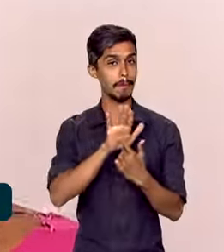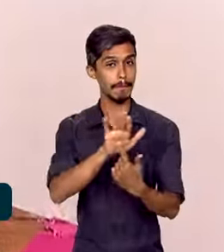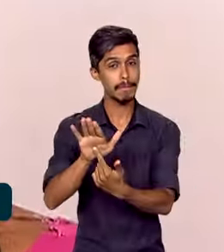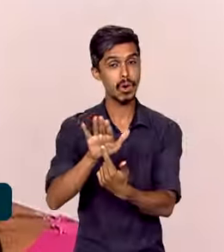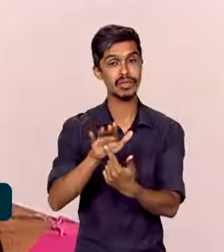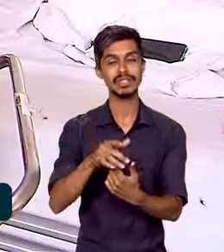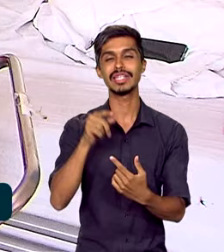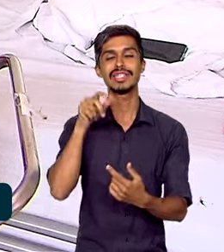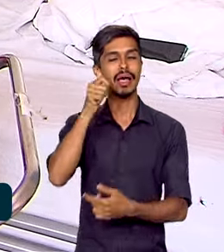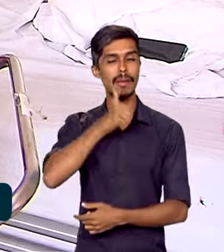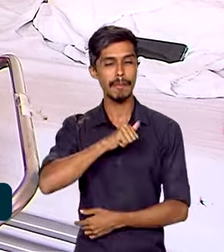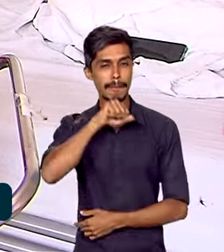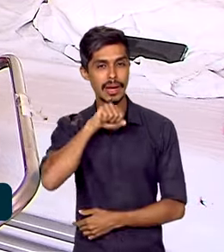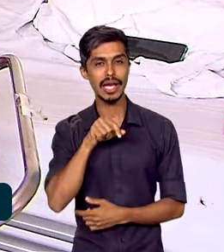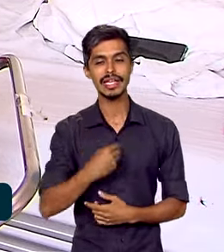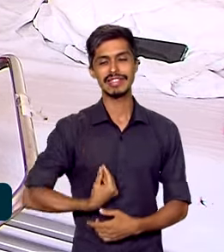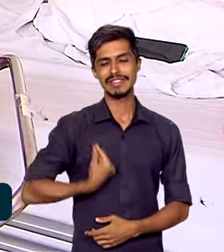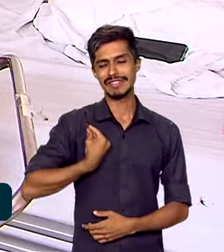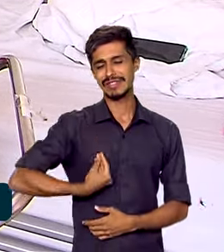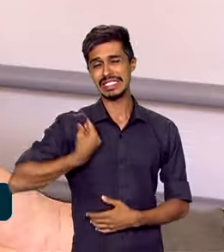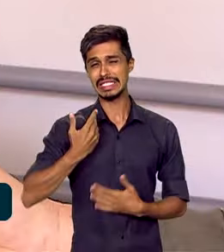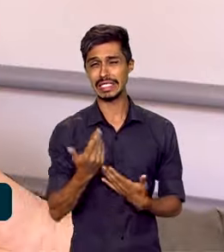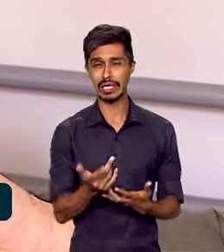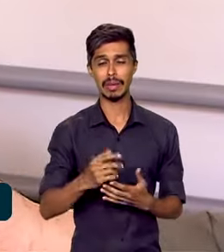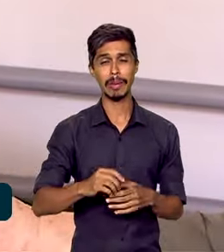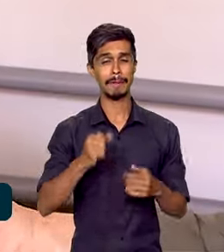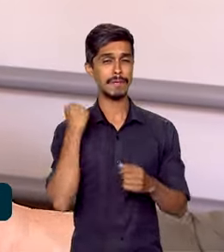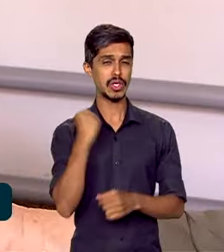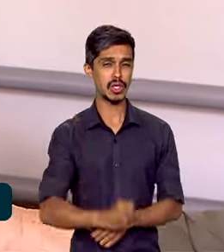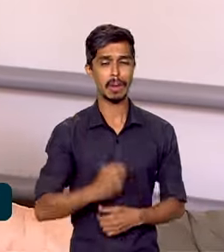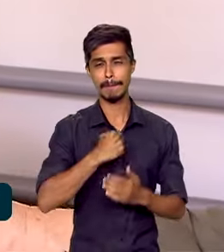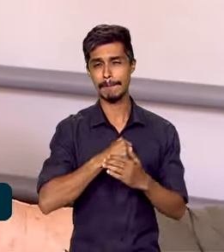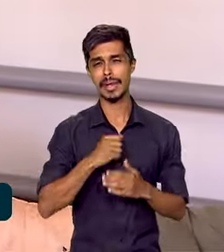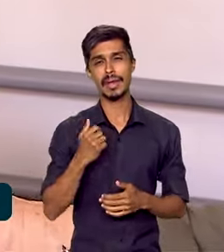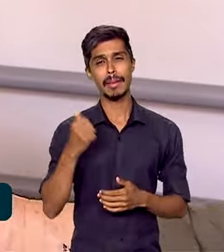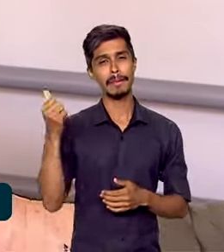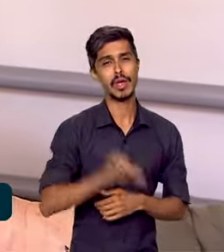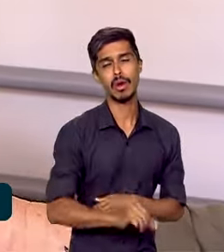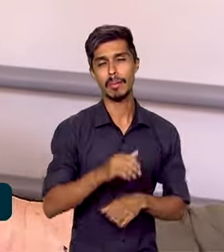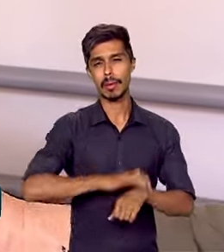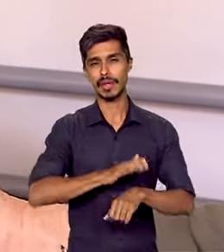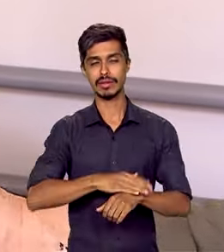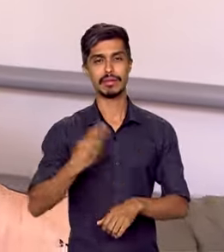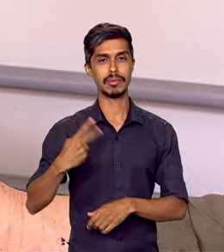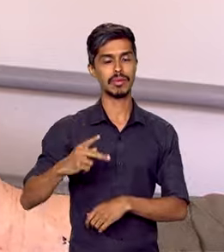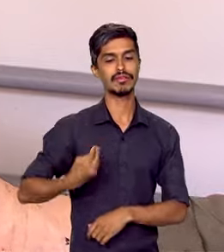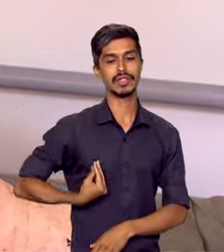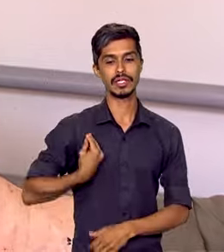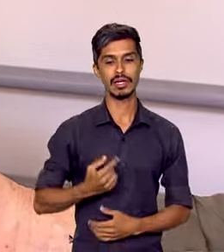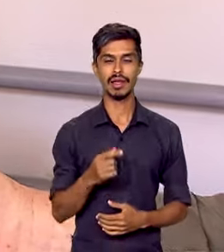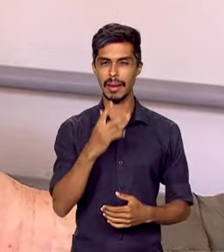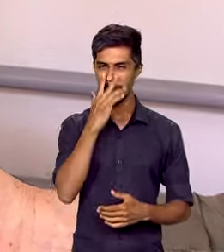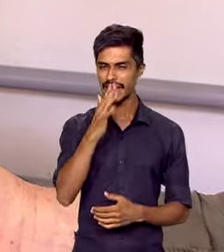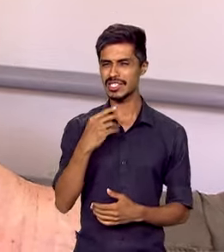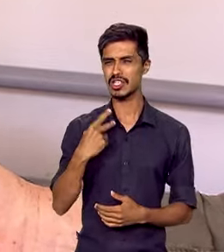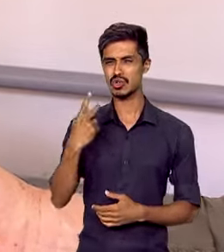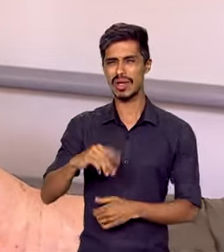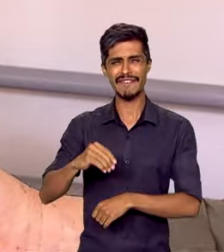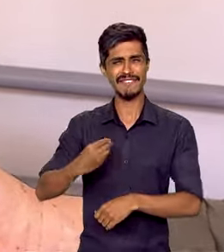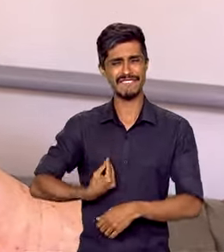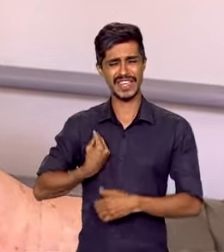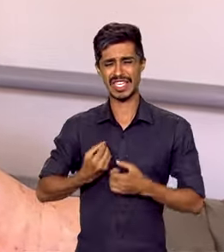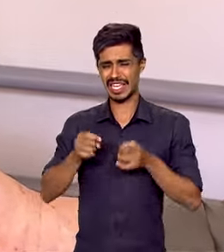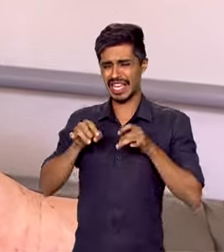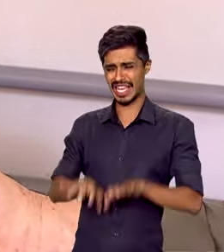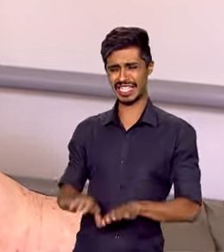pior momento vivido depois do parto é como se ficasse um pedaço seu aqui você vai só